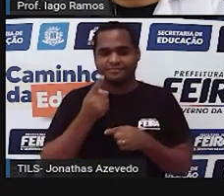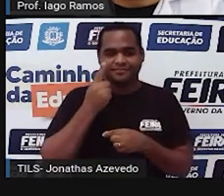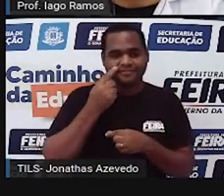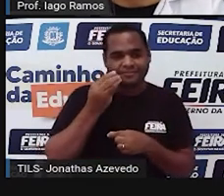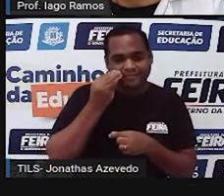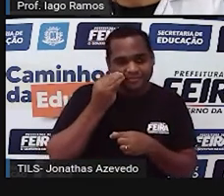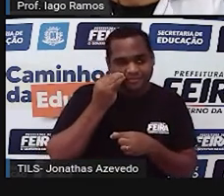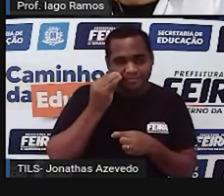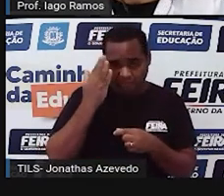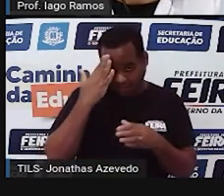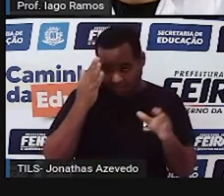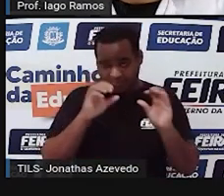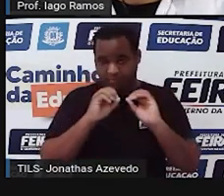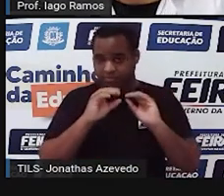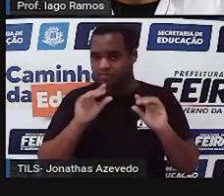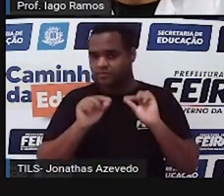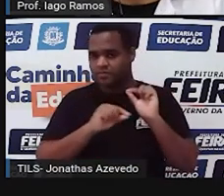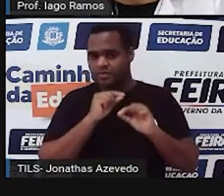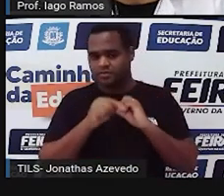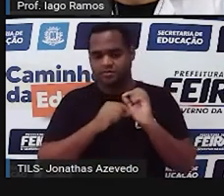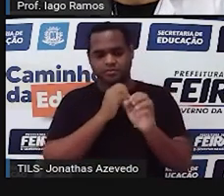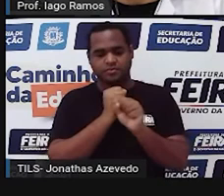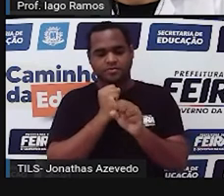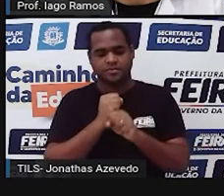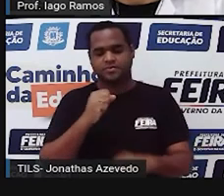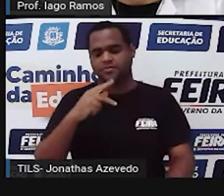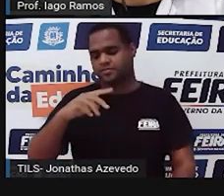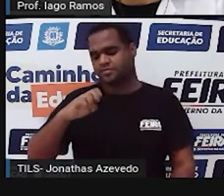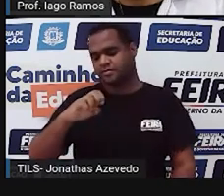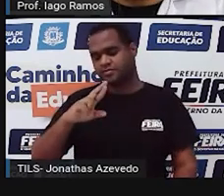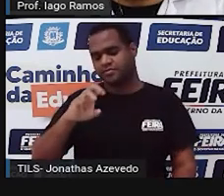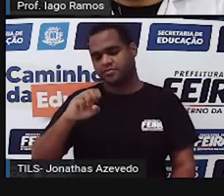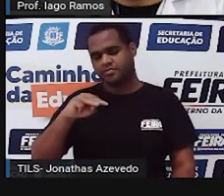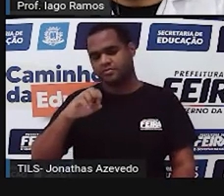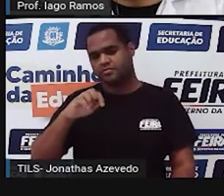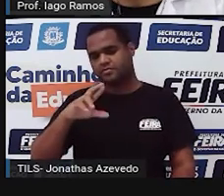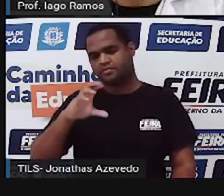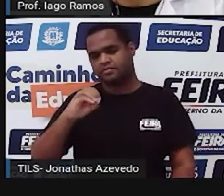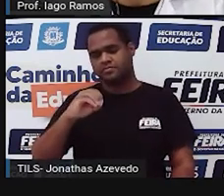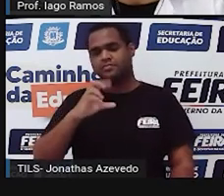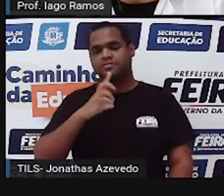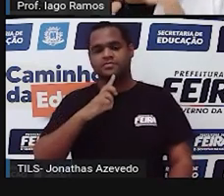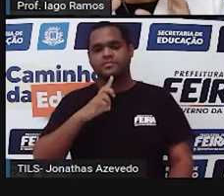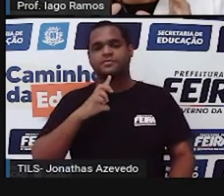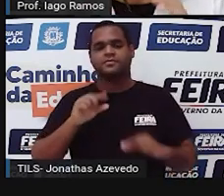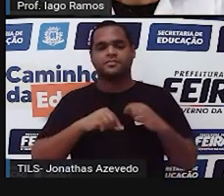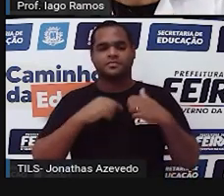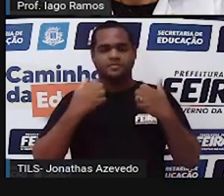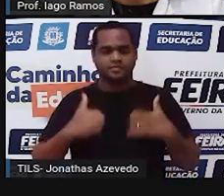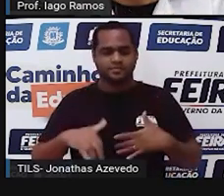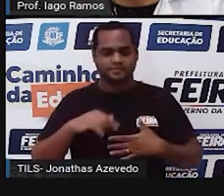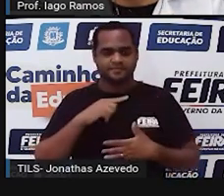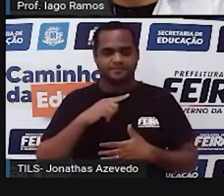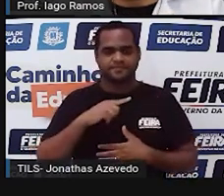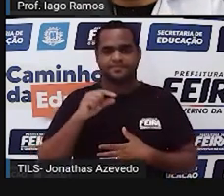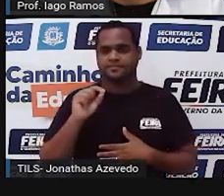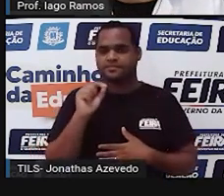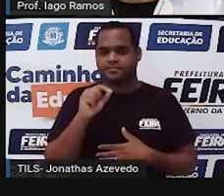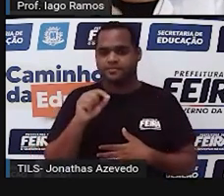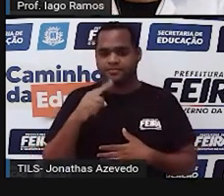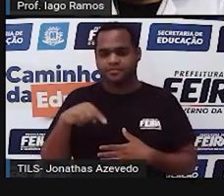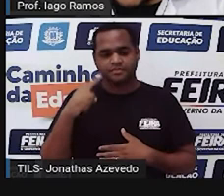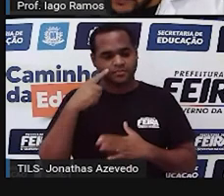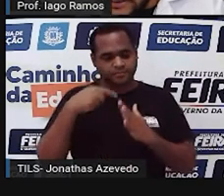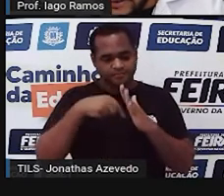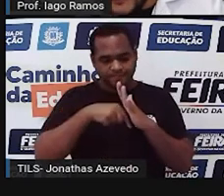Será que você entendeu Como é que faz o cálculo do perímetro como é que mede o contorno como é que a gente vai testar